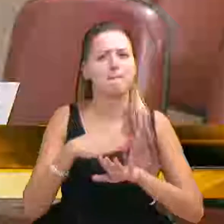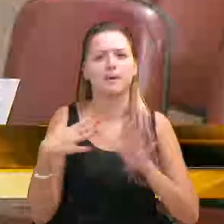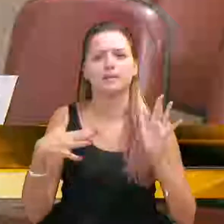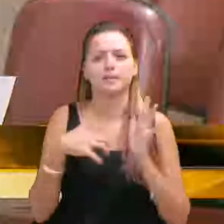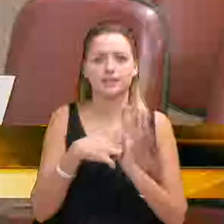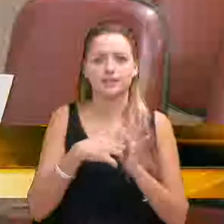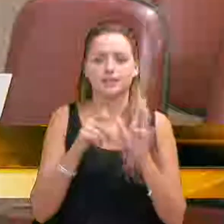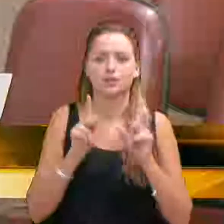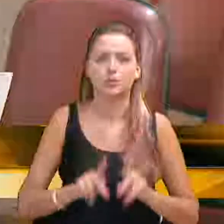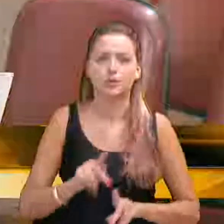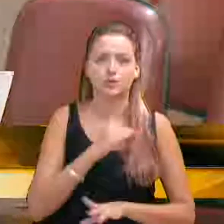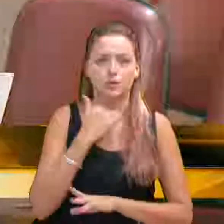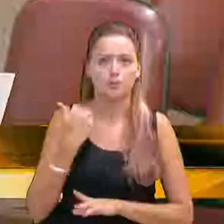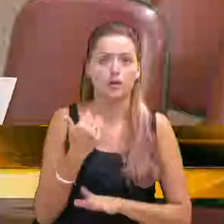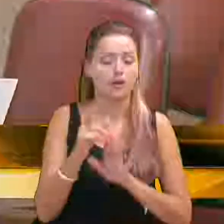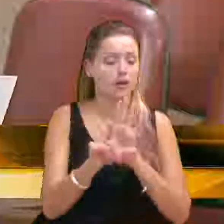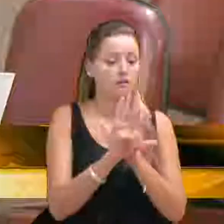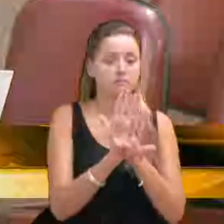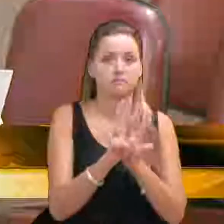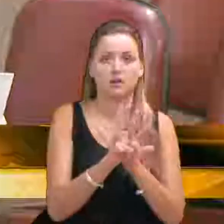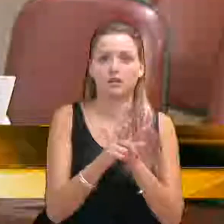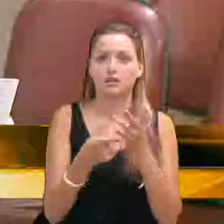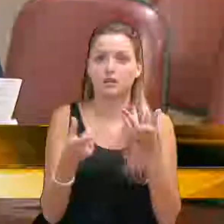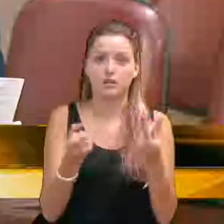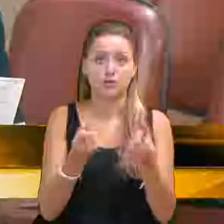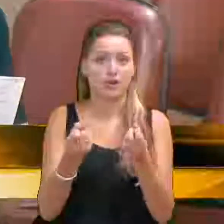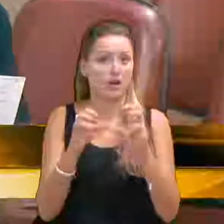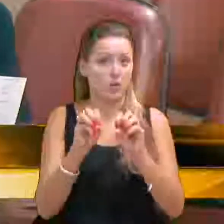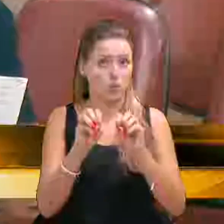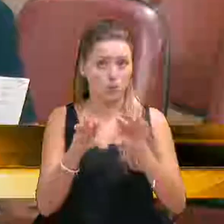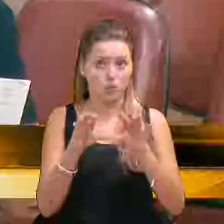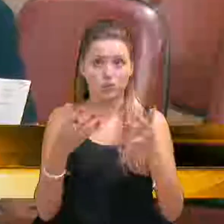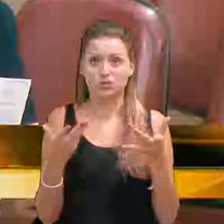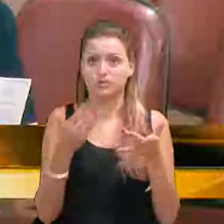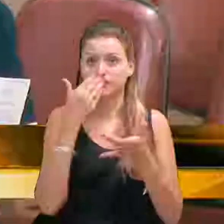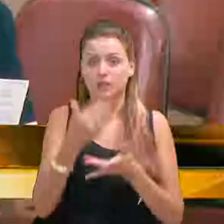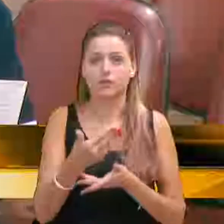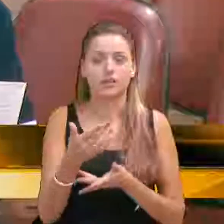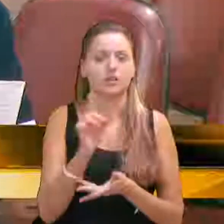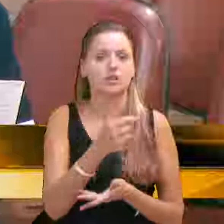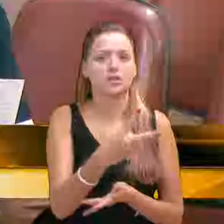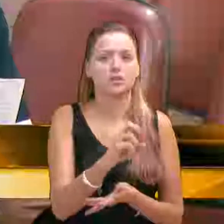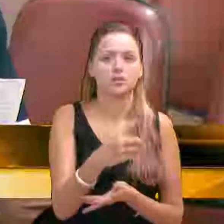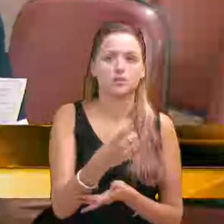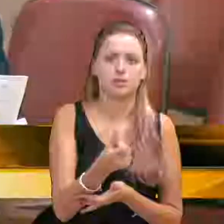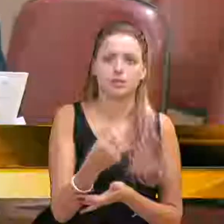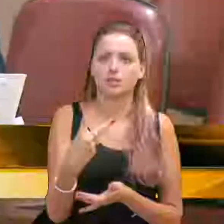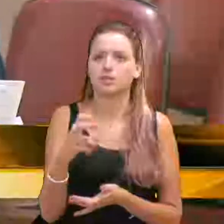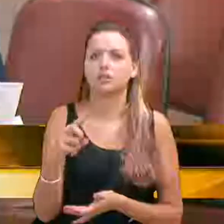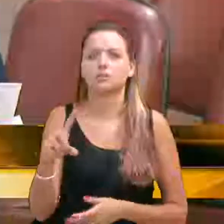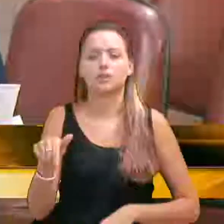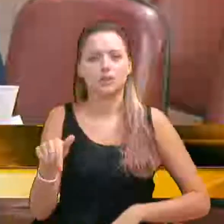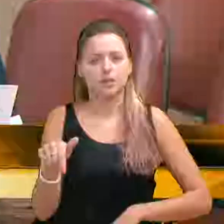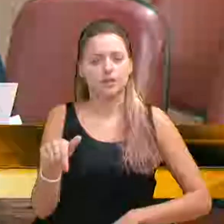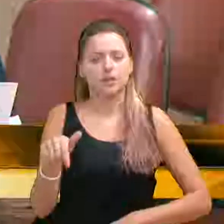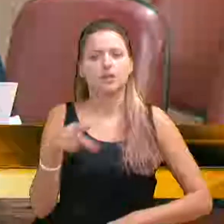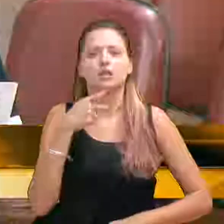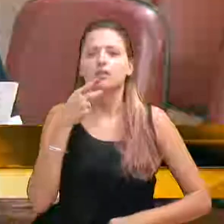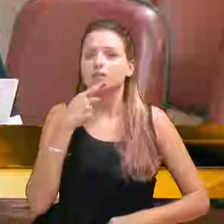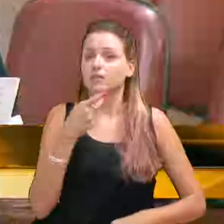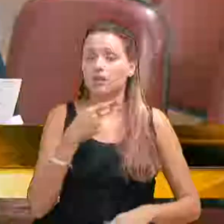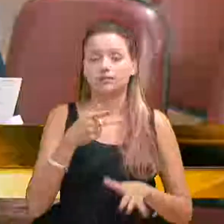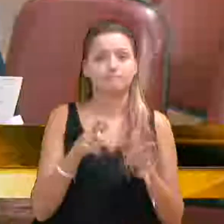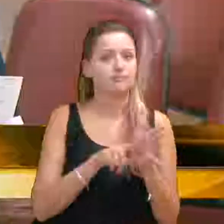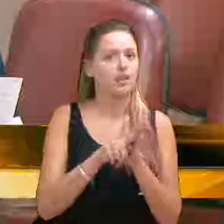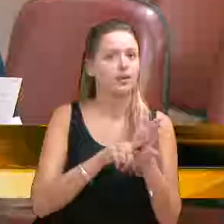fatais. A vigência da Lei dos Faróis compreende o período entre 2016 e 2017 e os citados comprovam